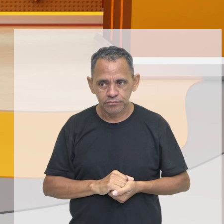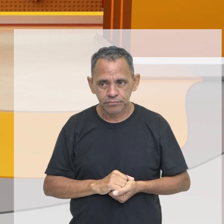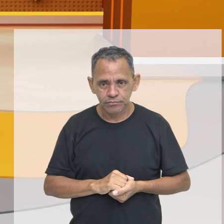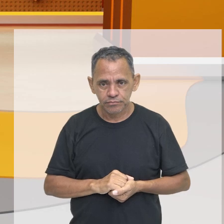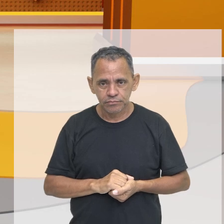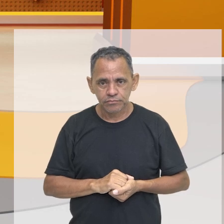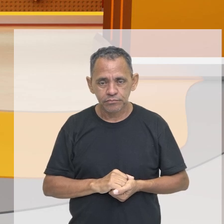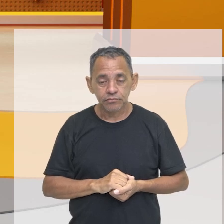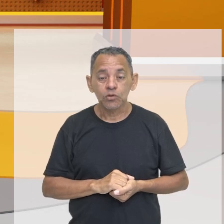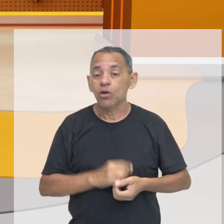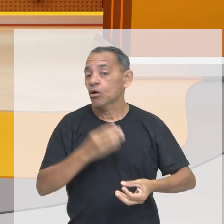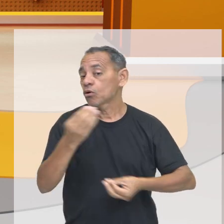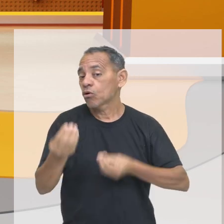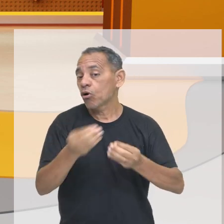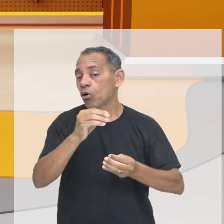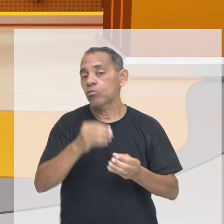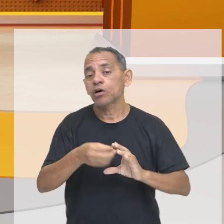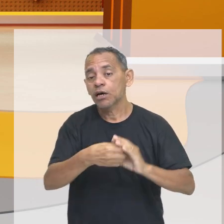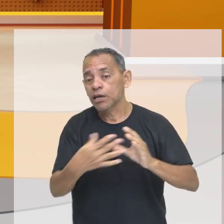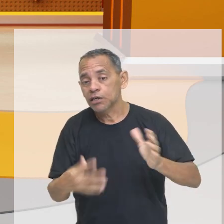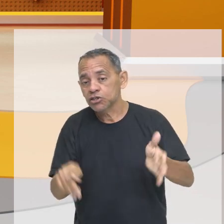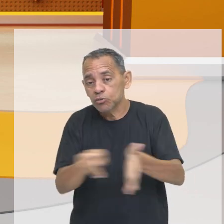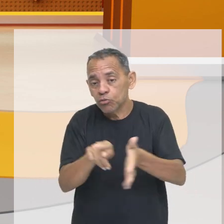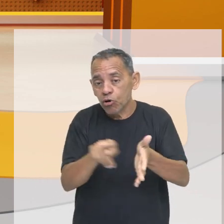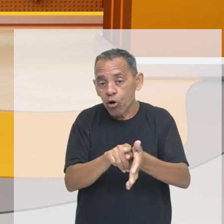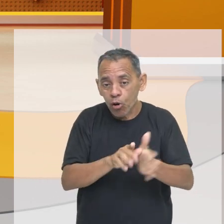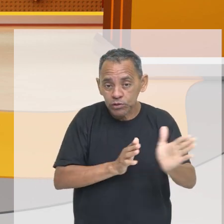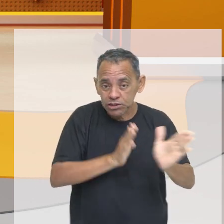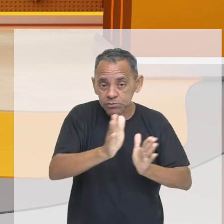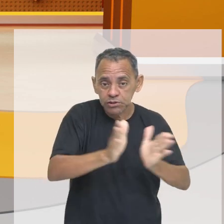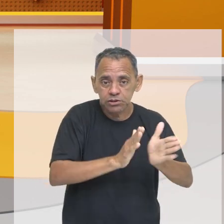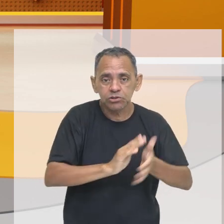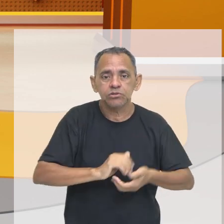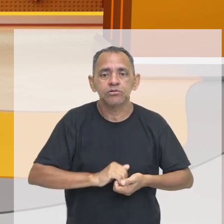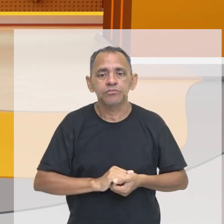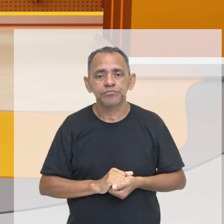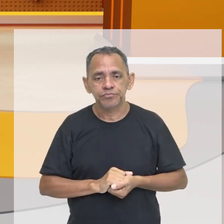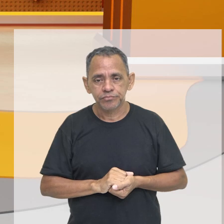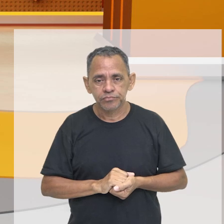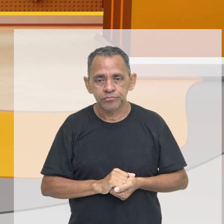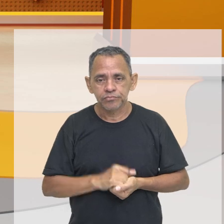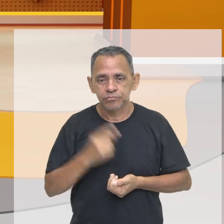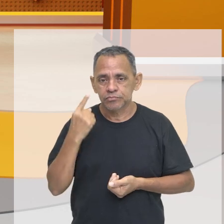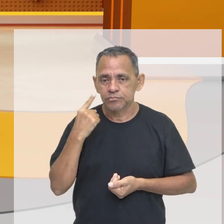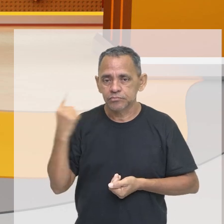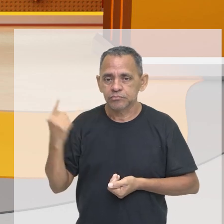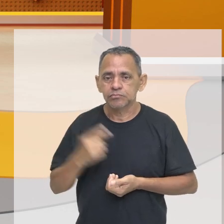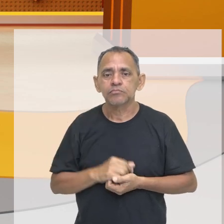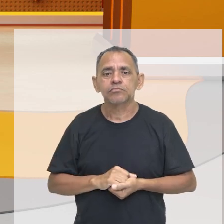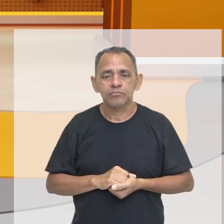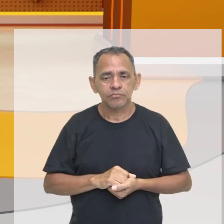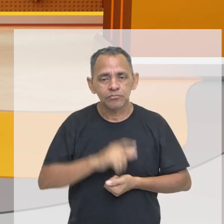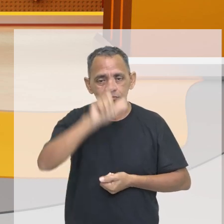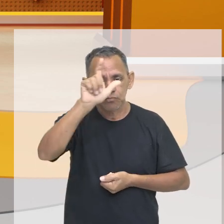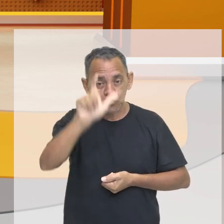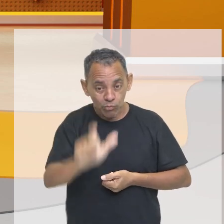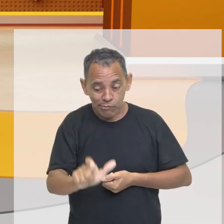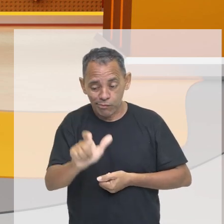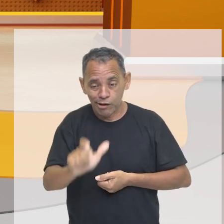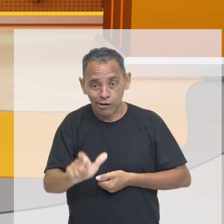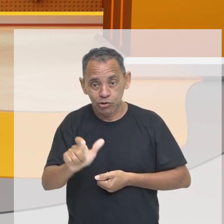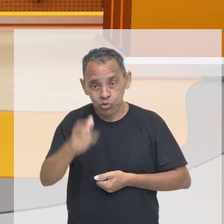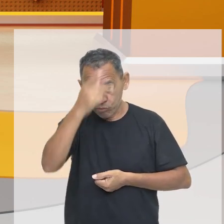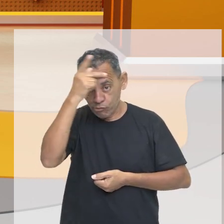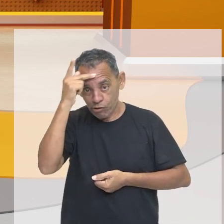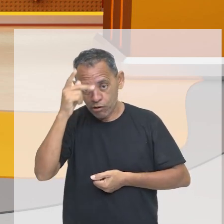para caracterizar esses anos de chumbo, nós trouxemos aqui um personagem importante, vamos dar boas-vindas a